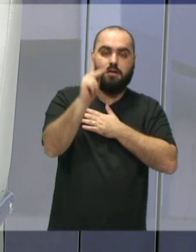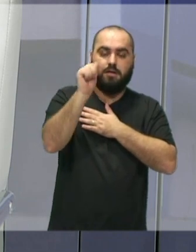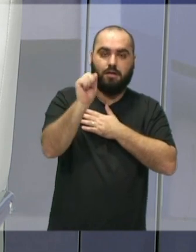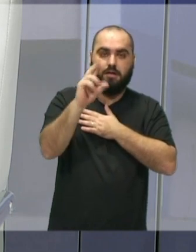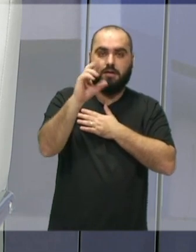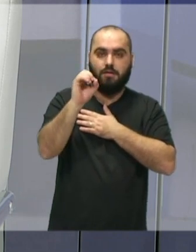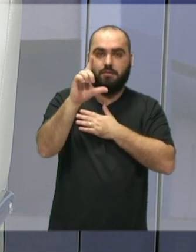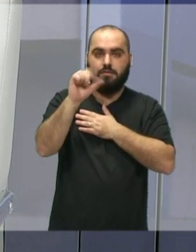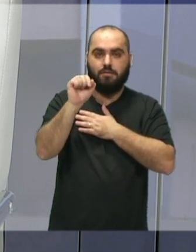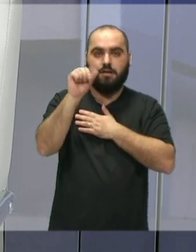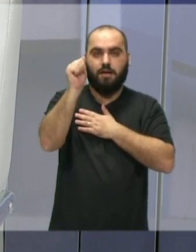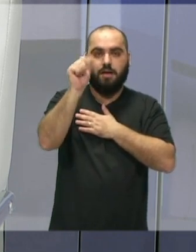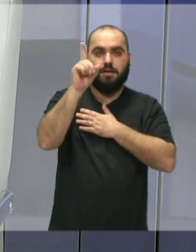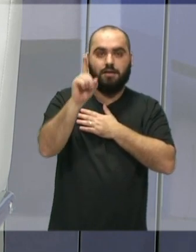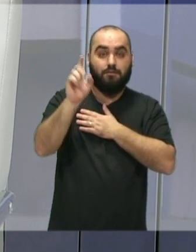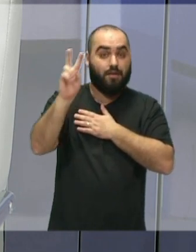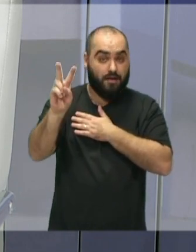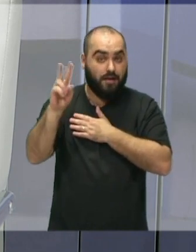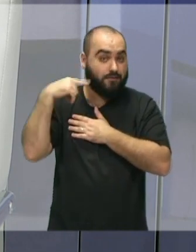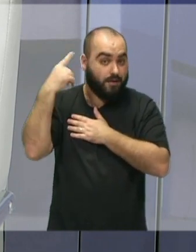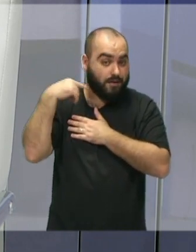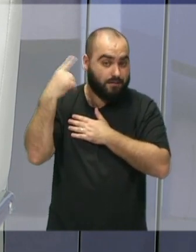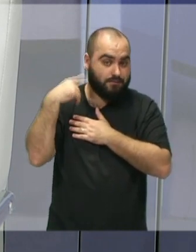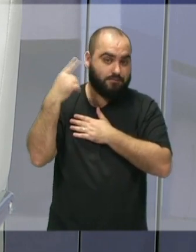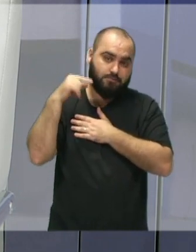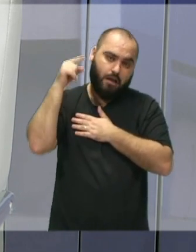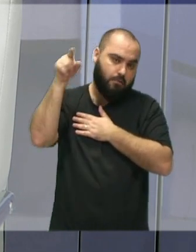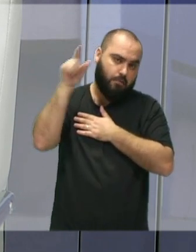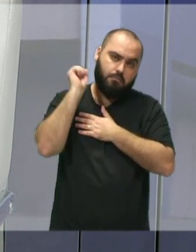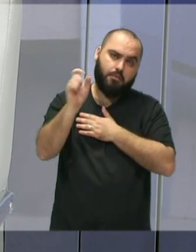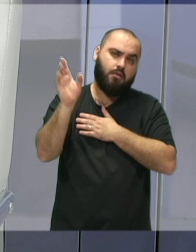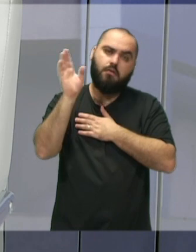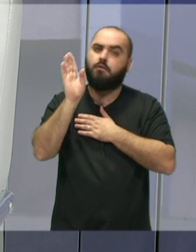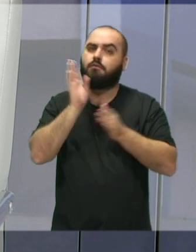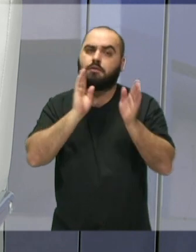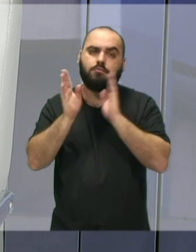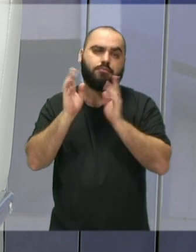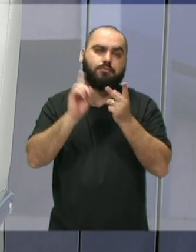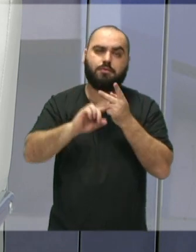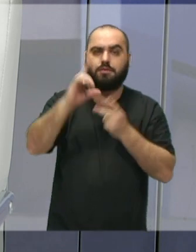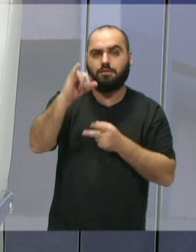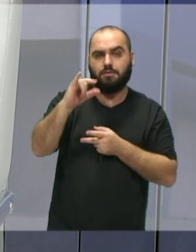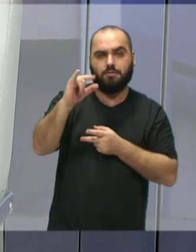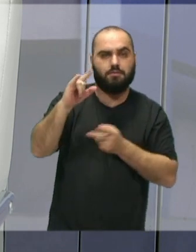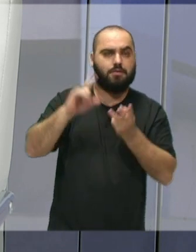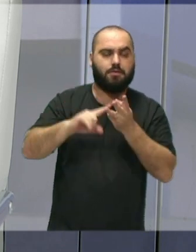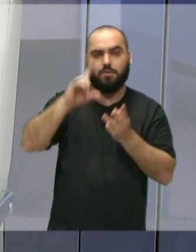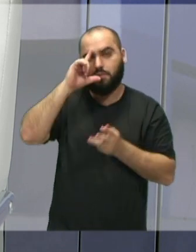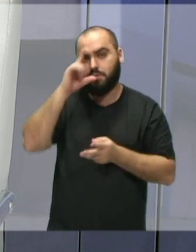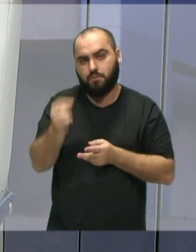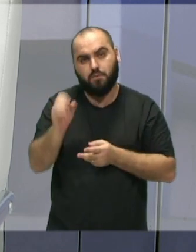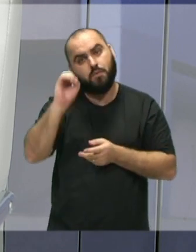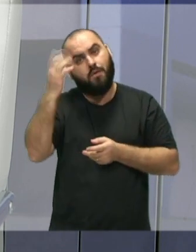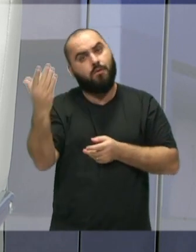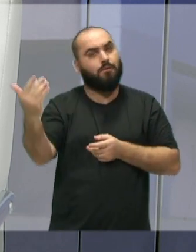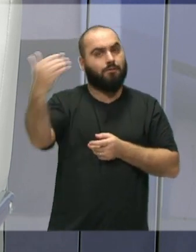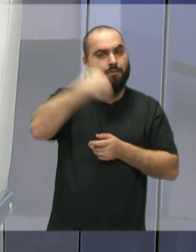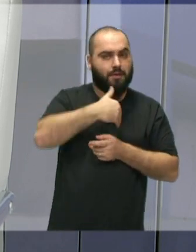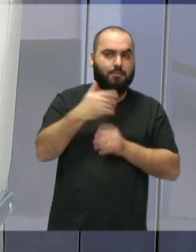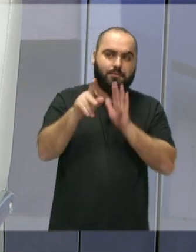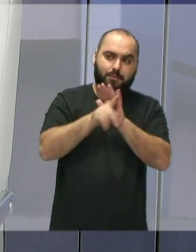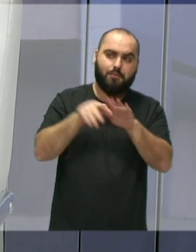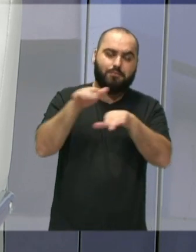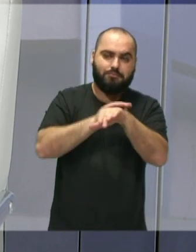Carolina ADV, de advogada. E ali pode estar no Facebook, no Instagram, no Twitter. Ou vem aqui tomar um café